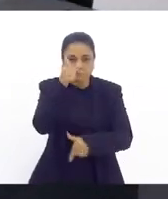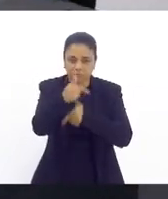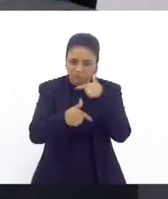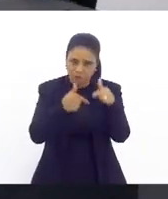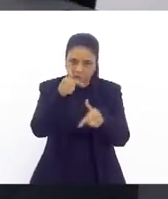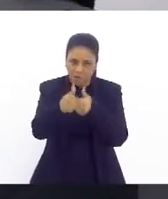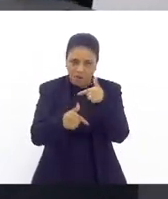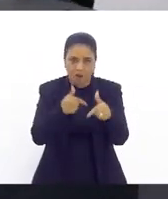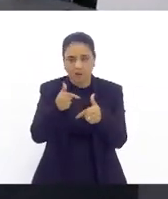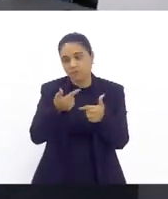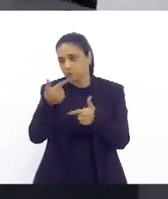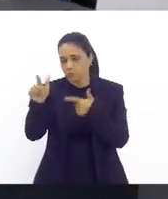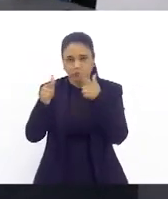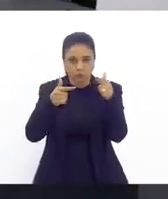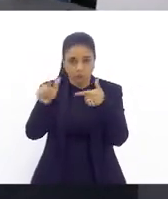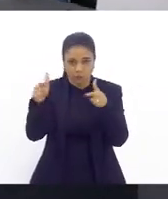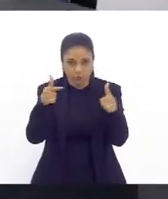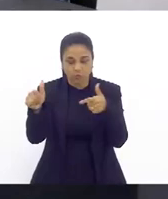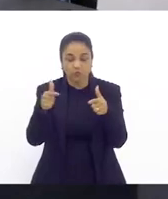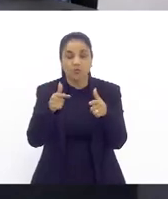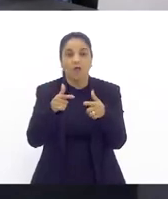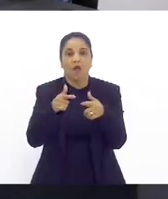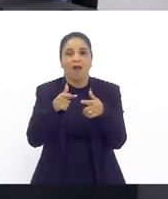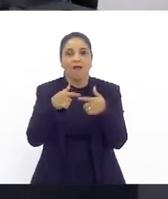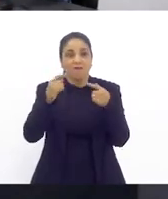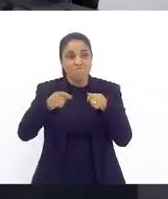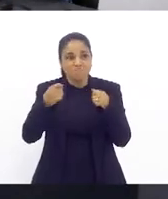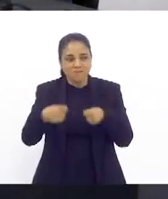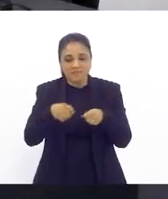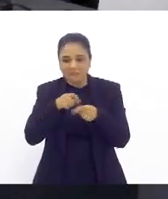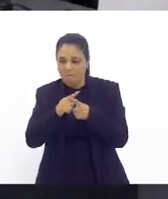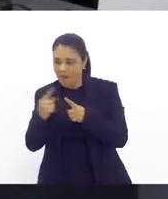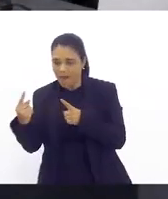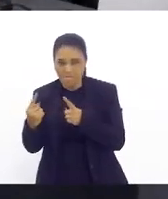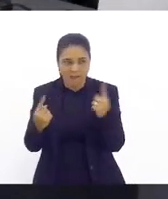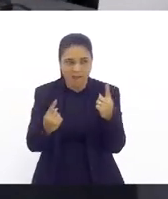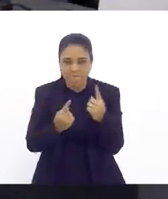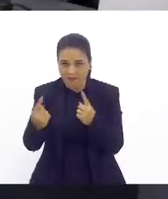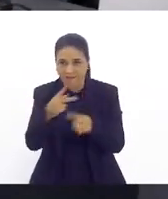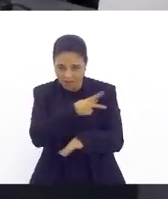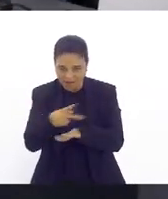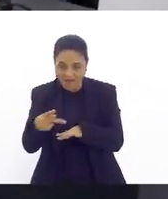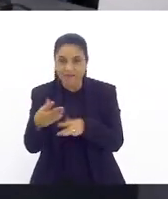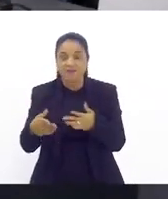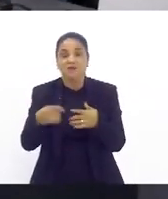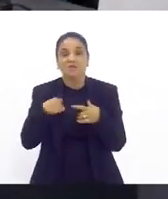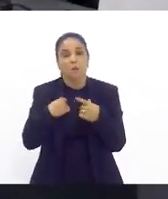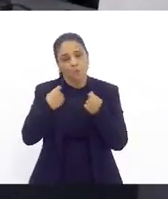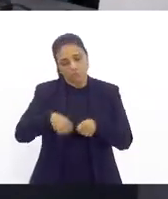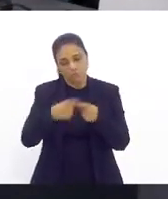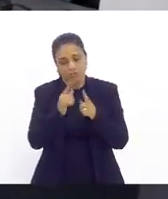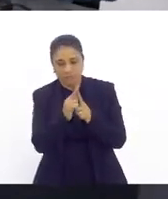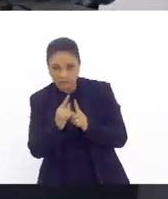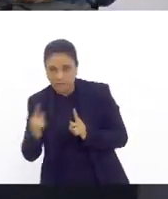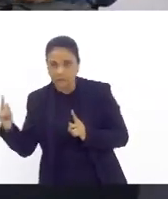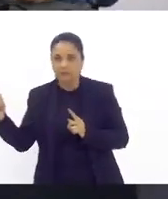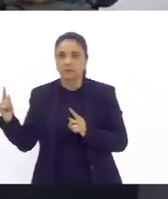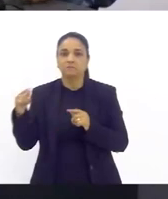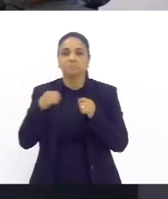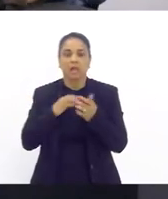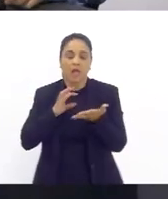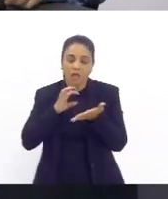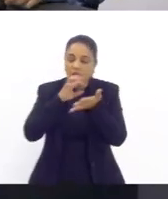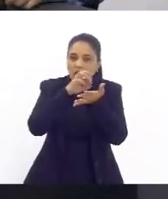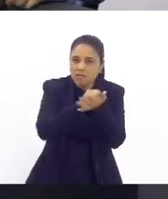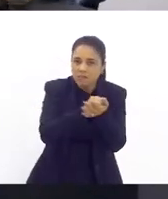também e às vezes a gente tem que se multiplicar um pouquinho e eu vou ter que me ausentar mais só registrar que